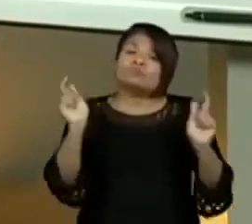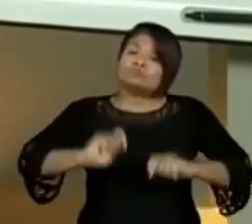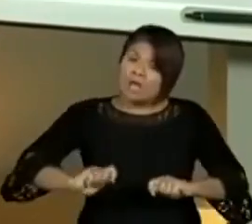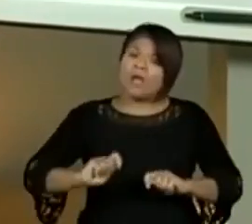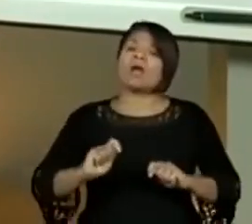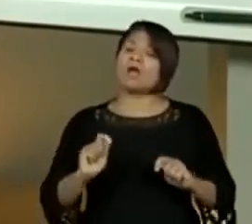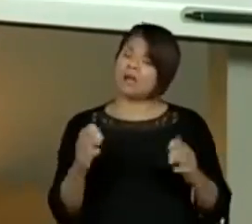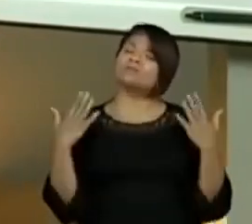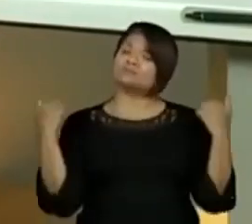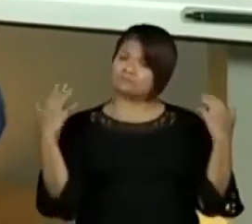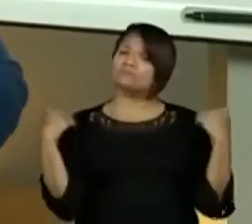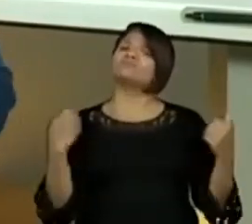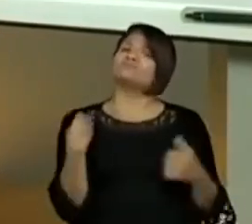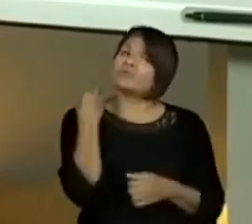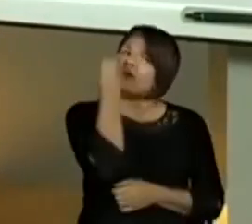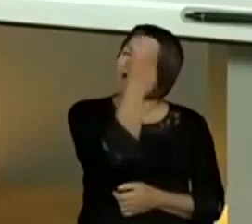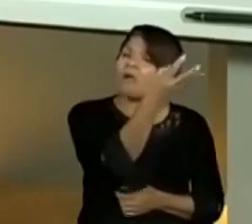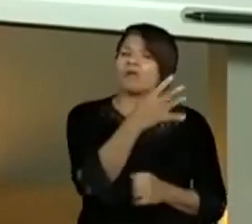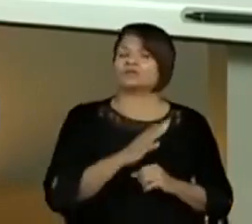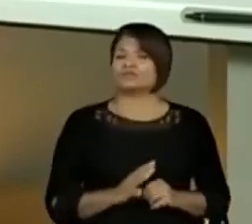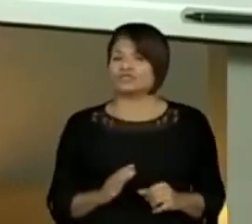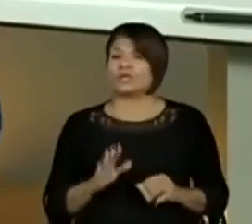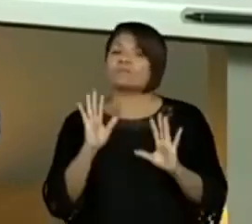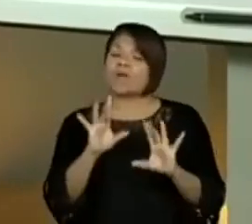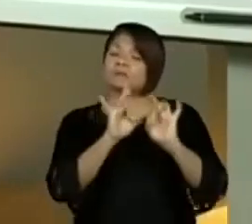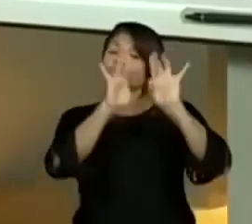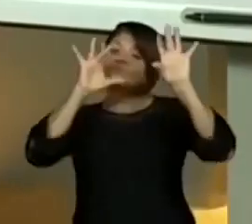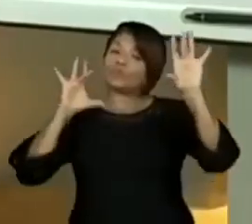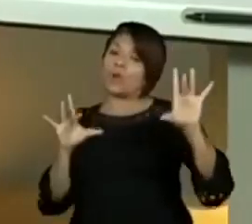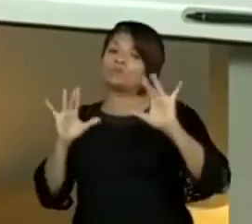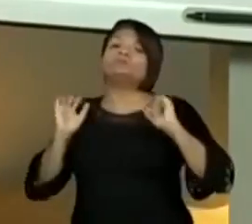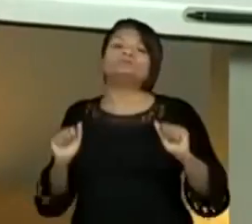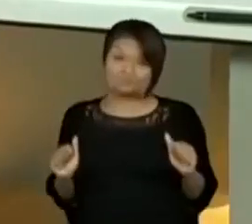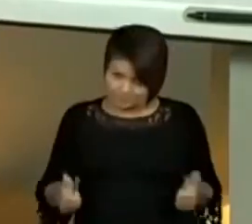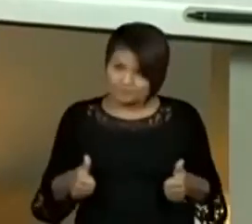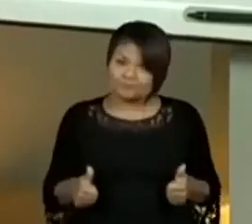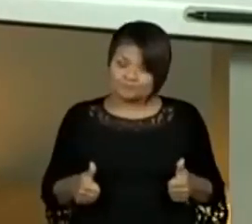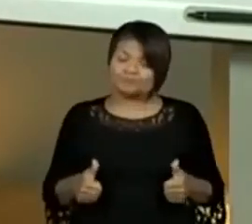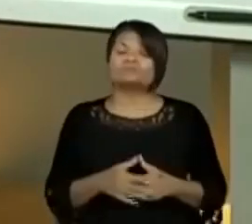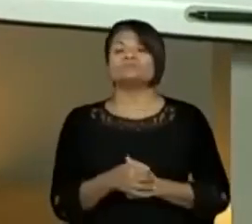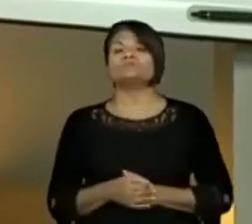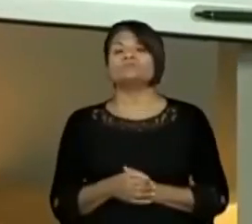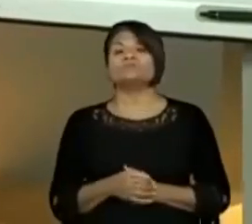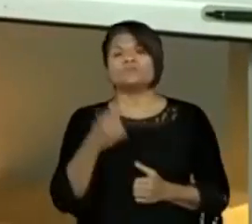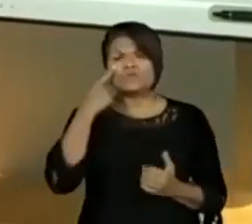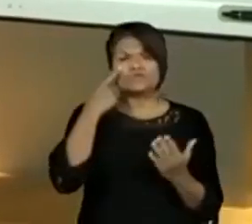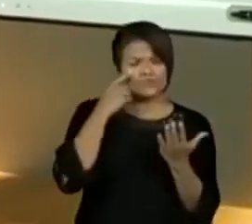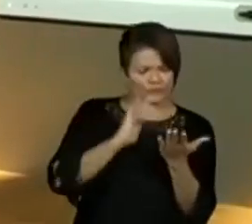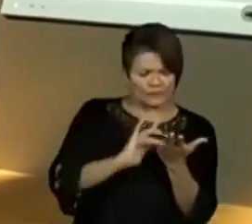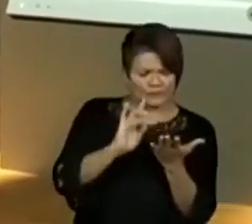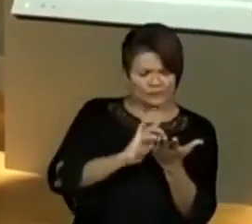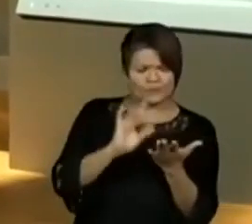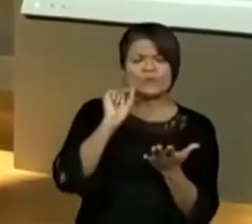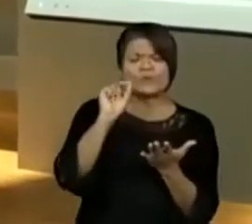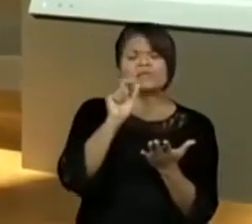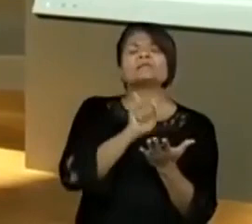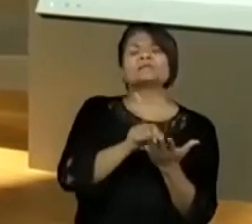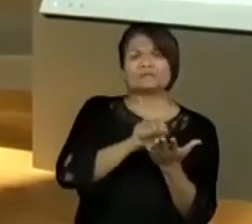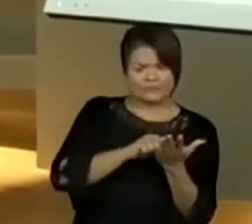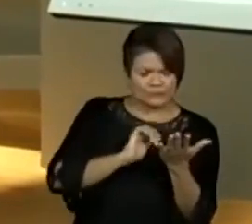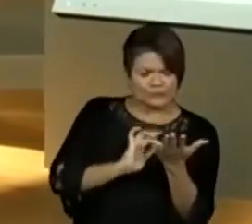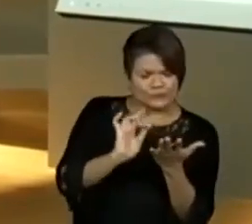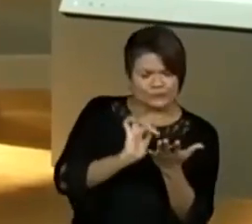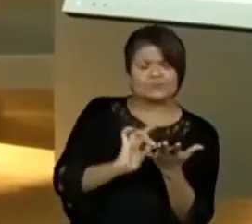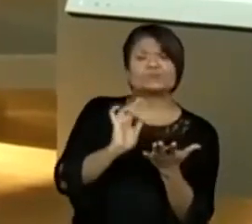desse passeio, dessa viagem. Só que é uma viagem virtual, certo? Deixa eu ver o que vocês estão escrevendo no chat. Pois